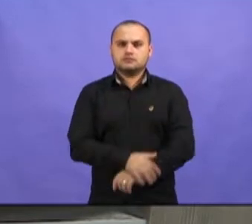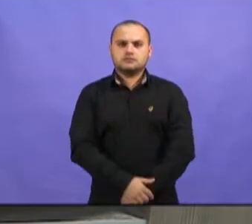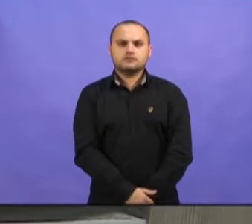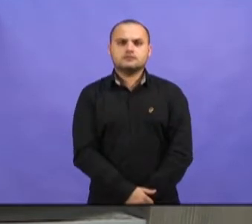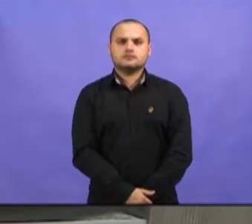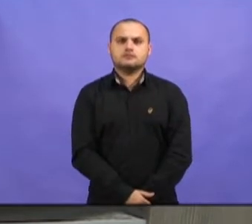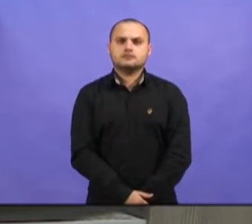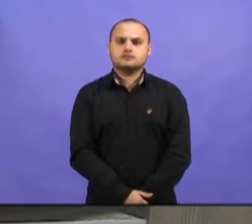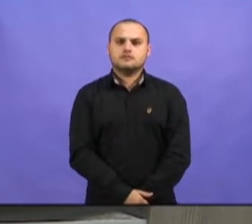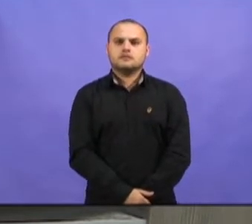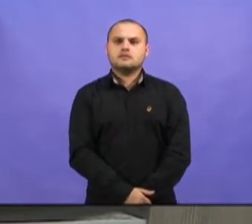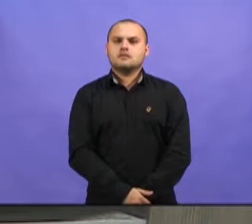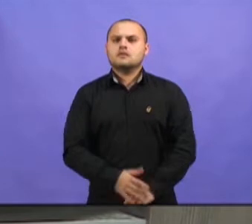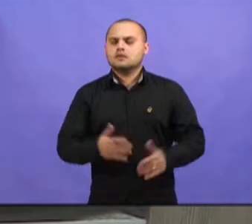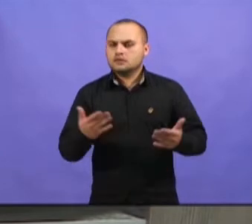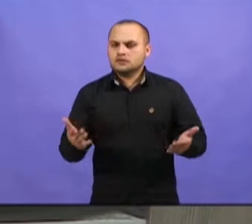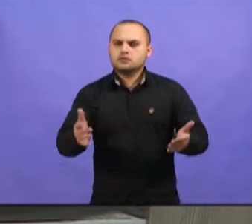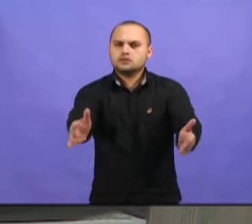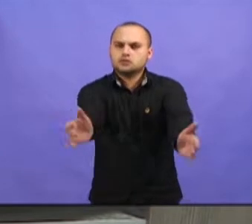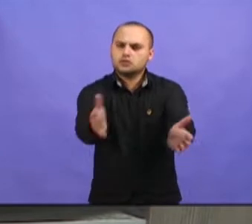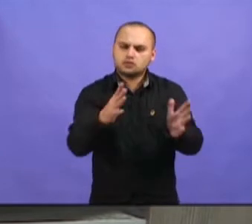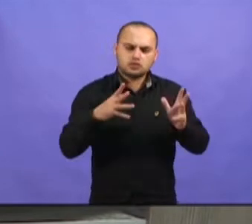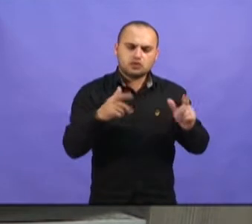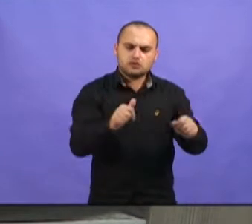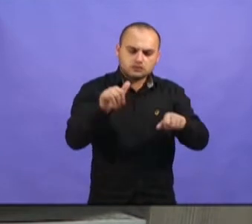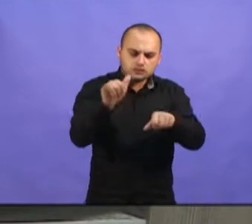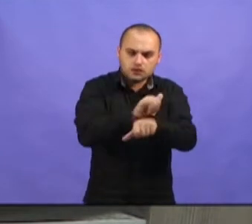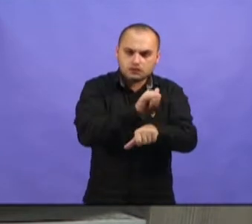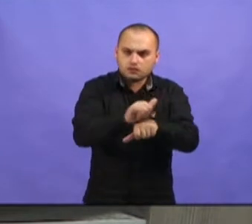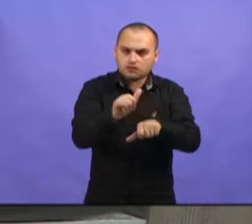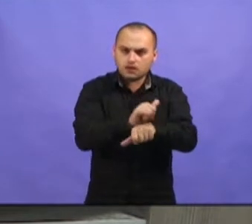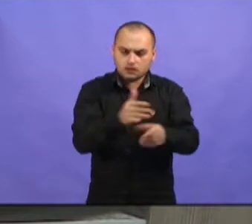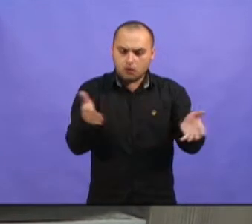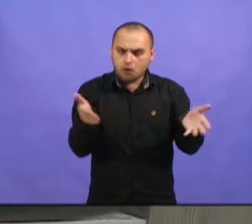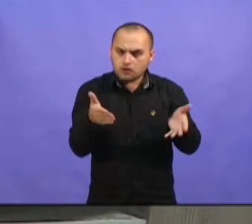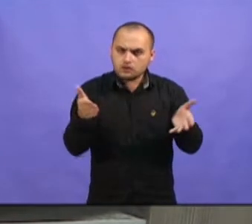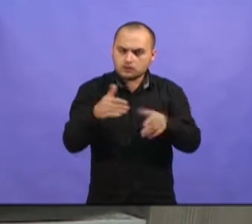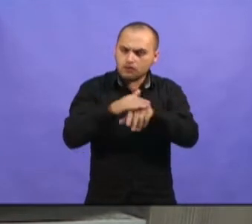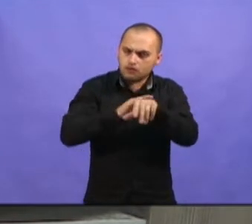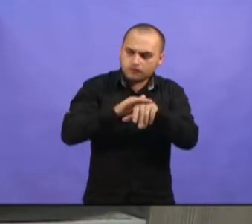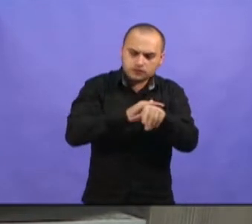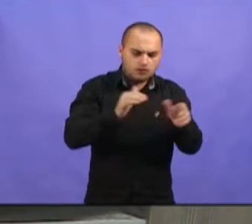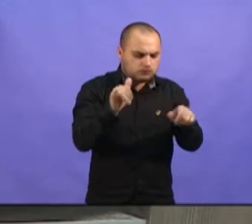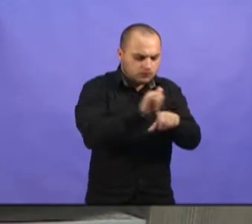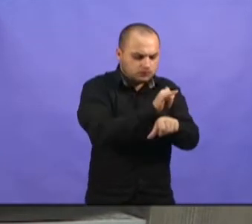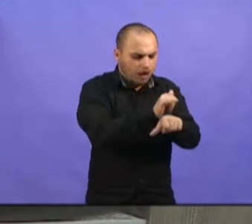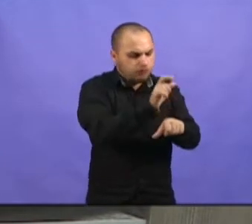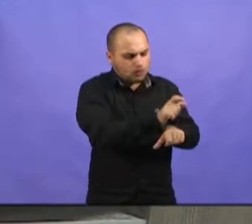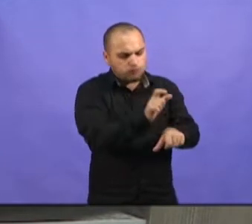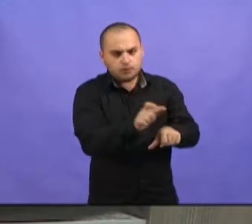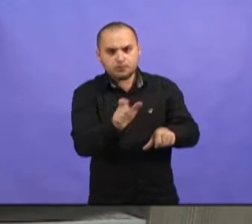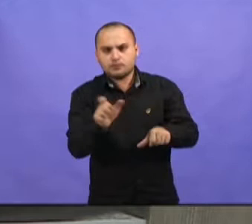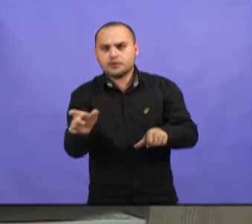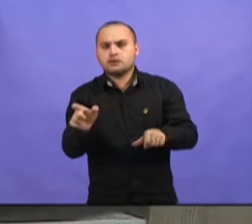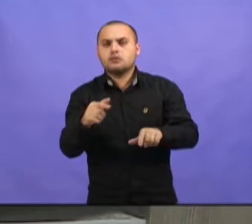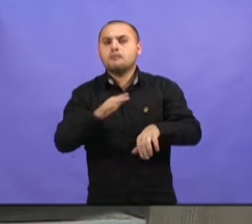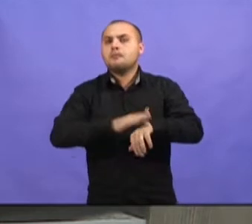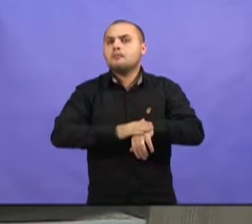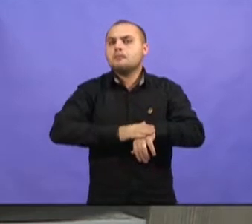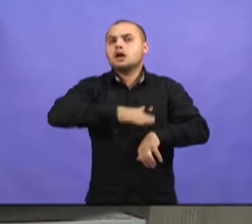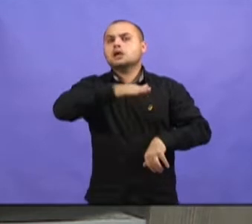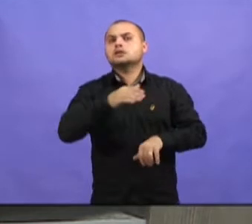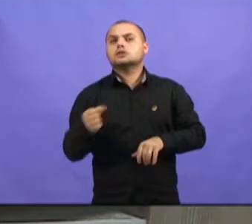todos esses métodos de tratamento que nós abordamos durante o programa, o que tem de ponta, de mais novo